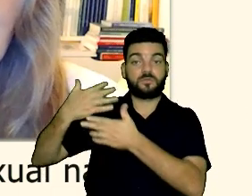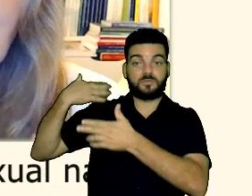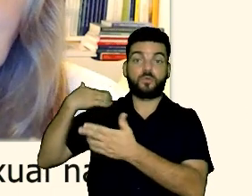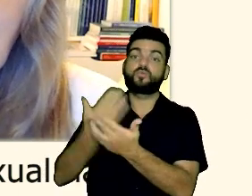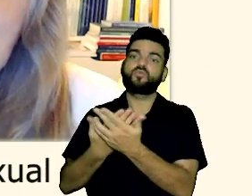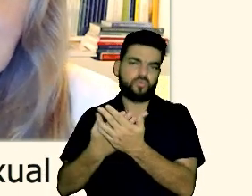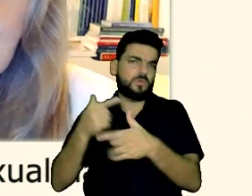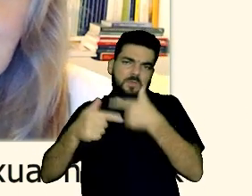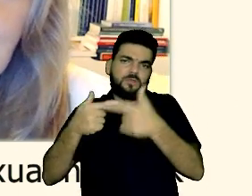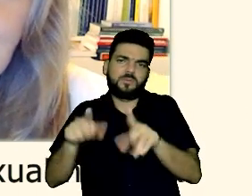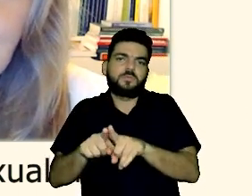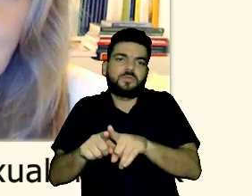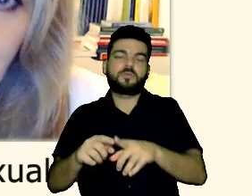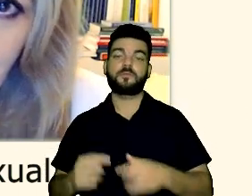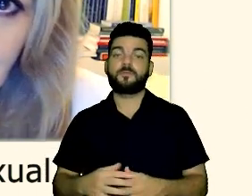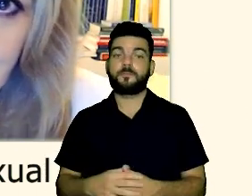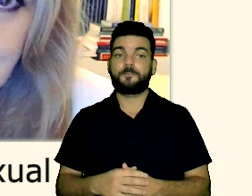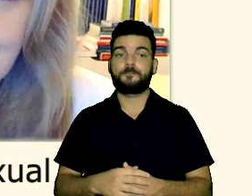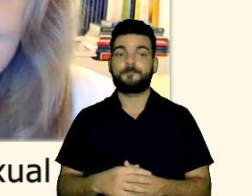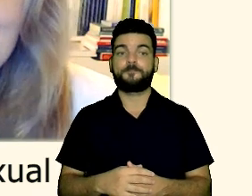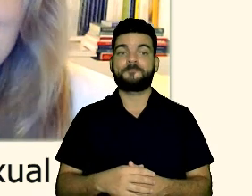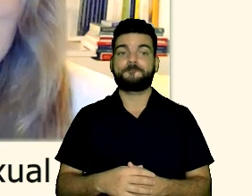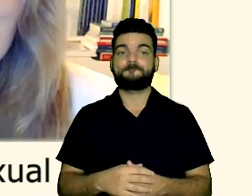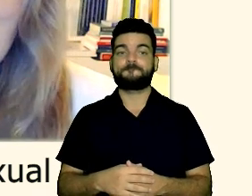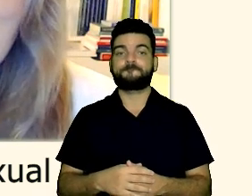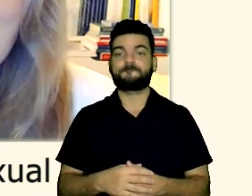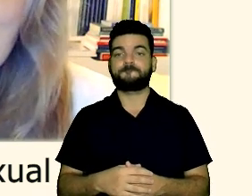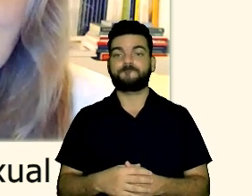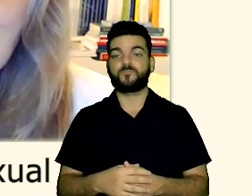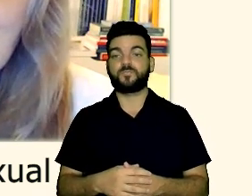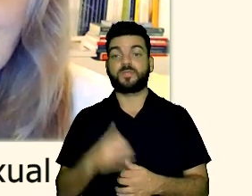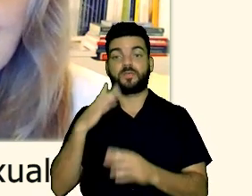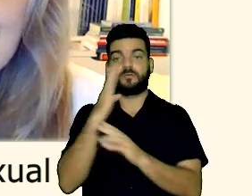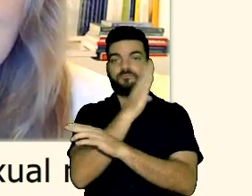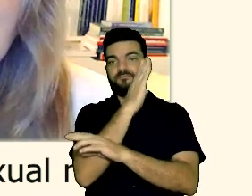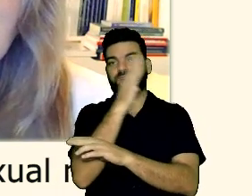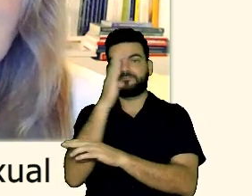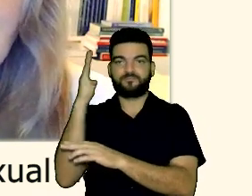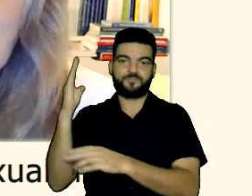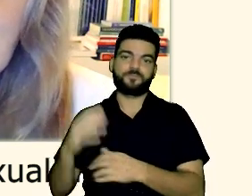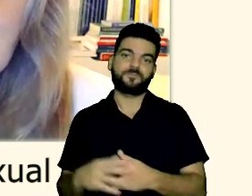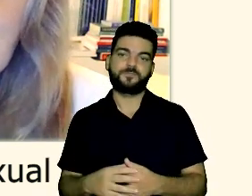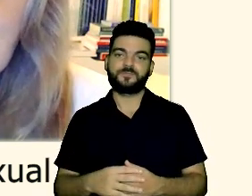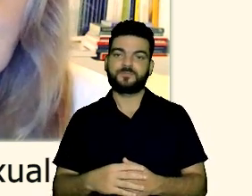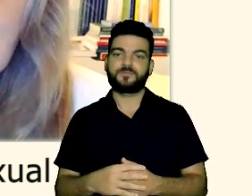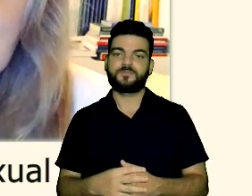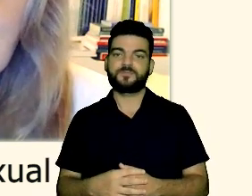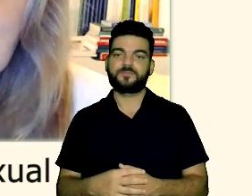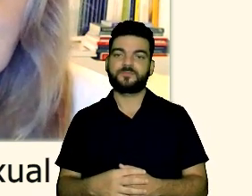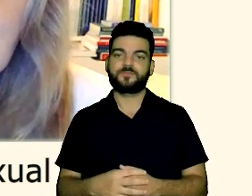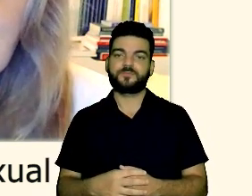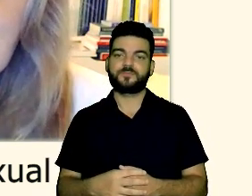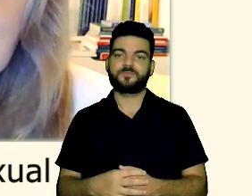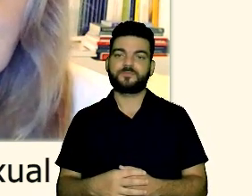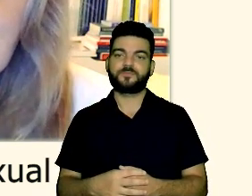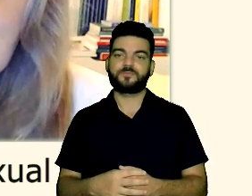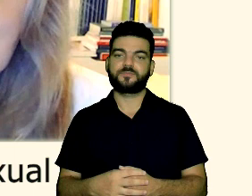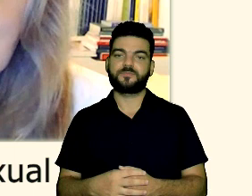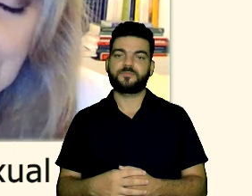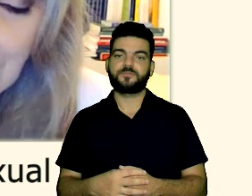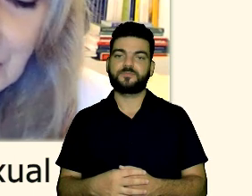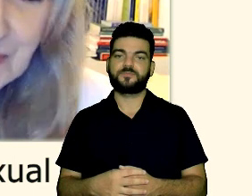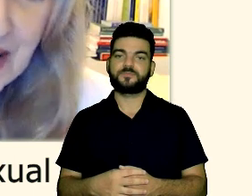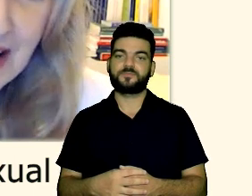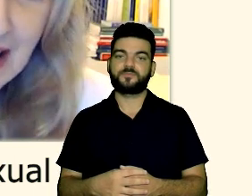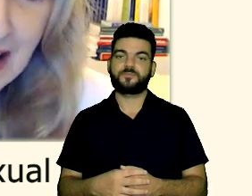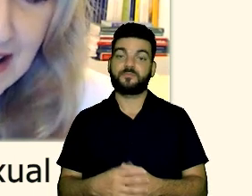uma estante com alguns livros de fundo. Bom, eu quero elevar os meus cumprimentos às minhas colegas